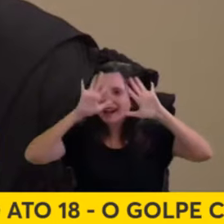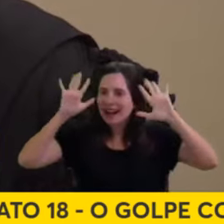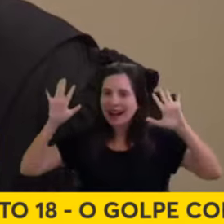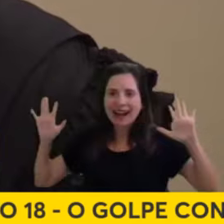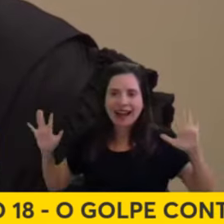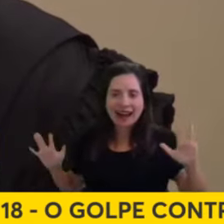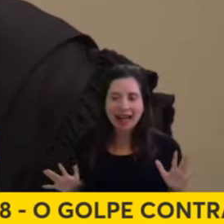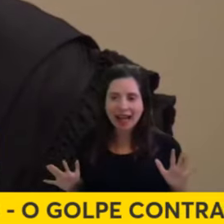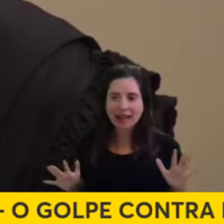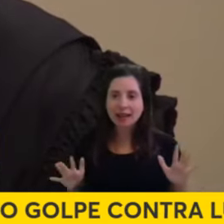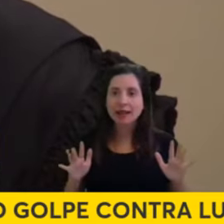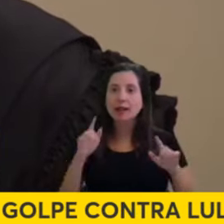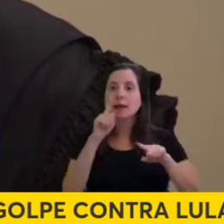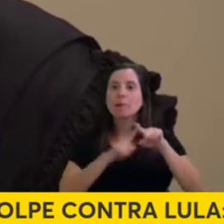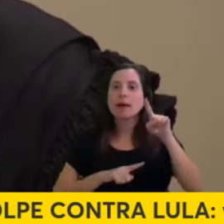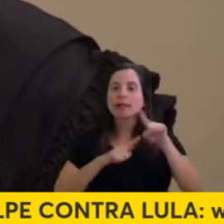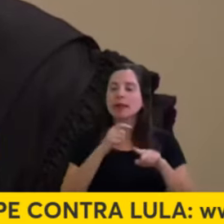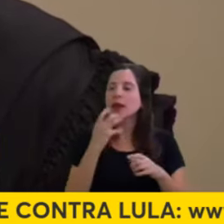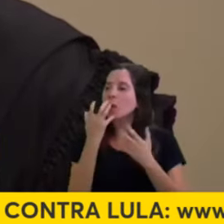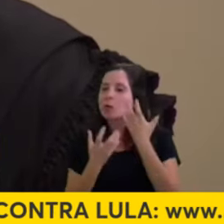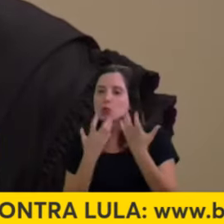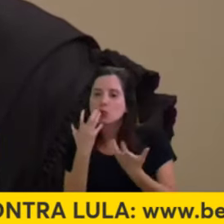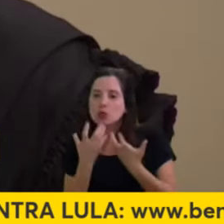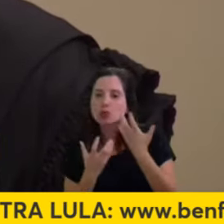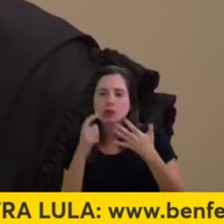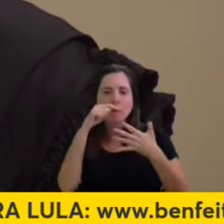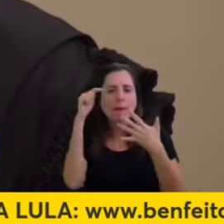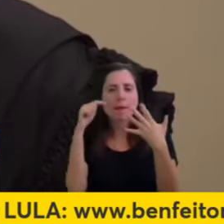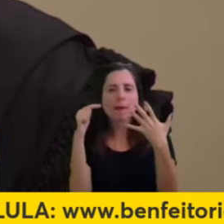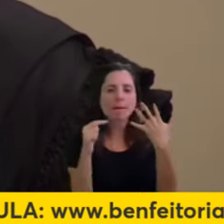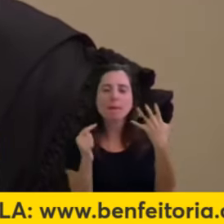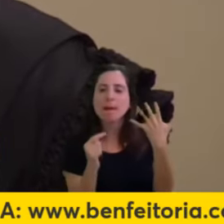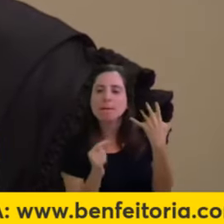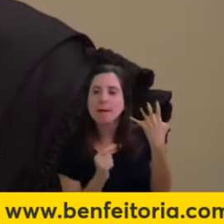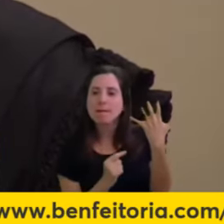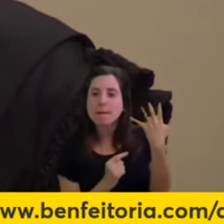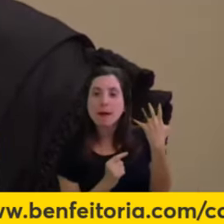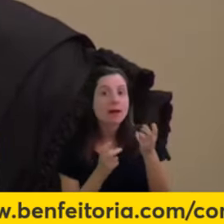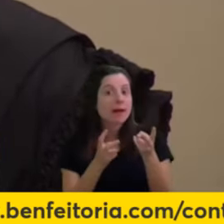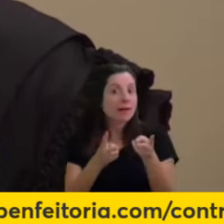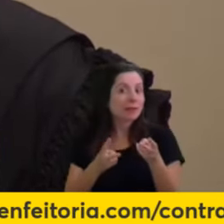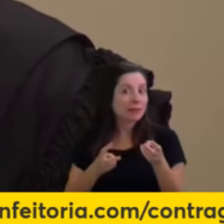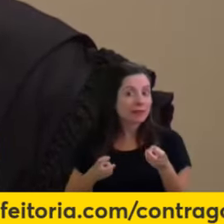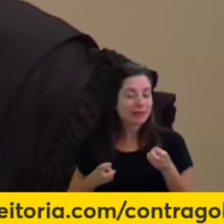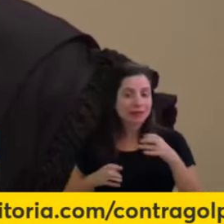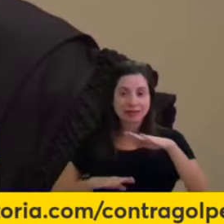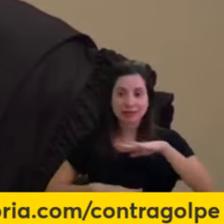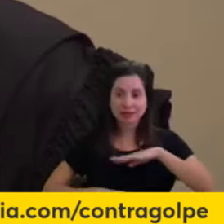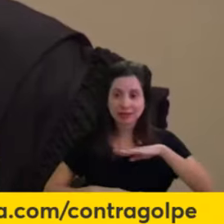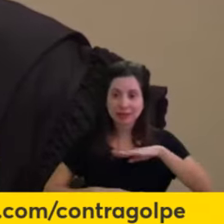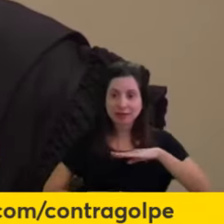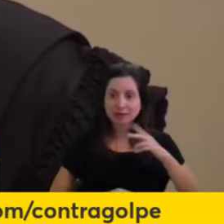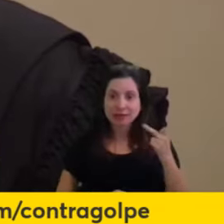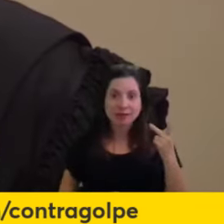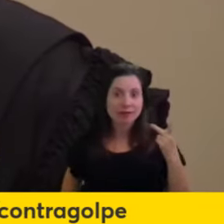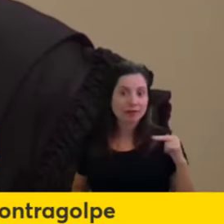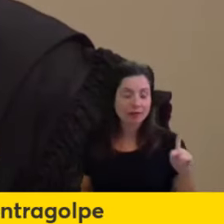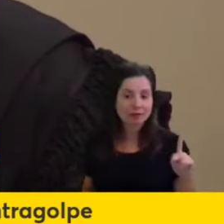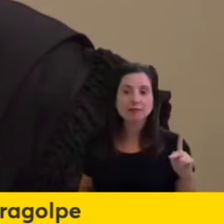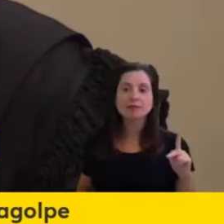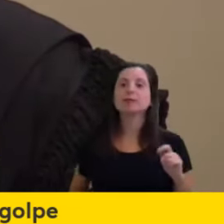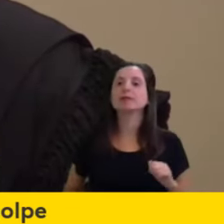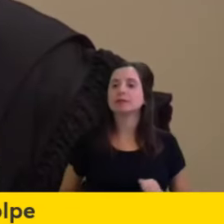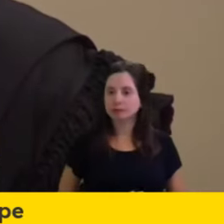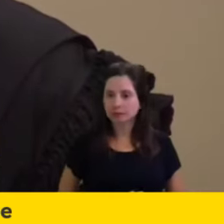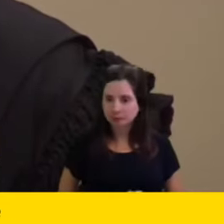específico de campanha jingle peças de marca etc como se pode ver aquele caso não guarda nenhuma absolutamente